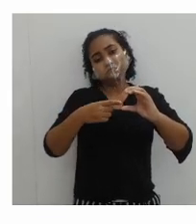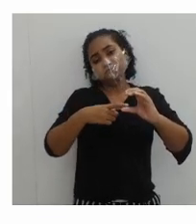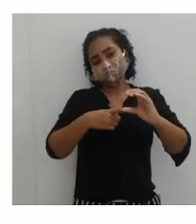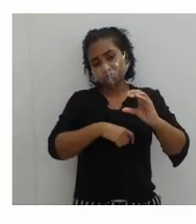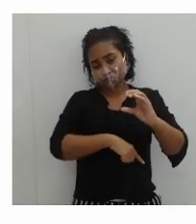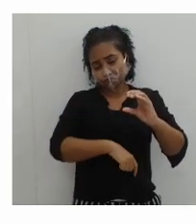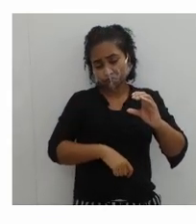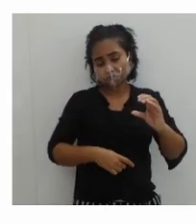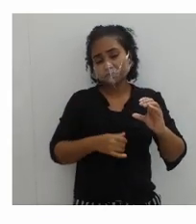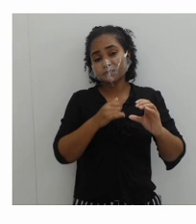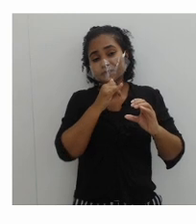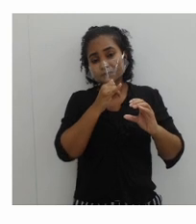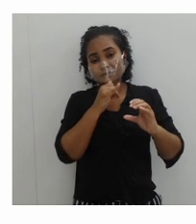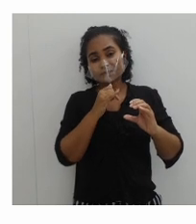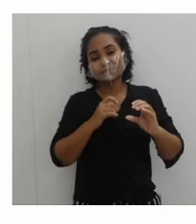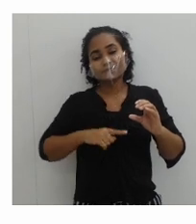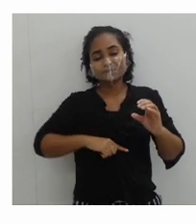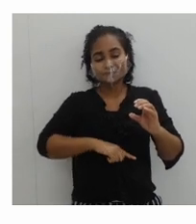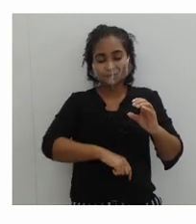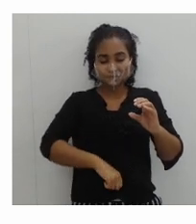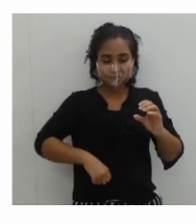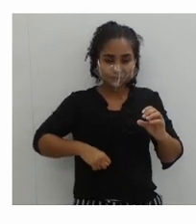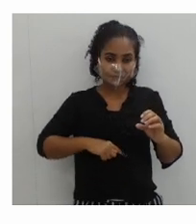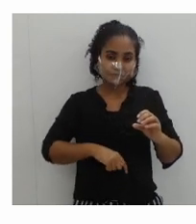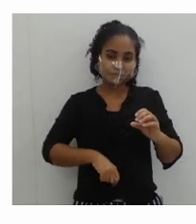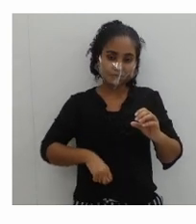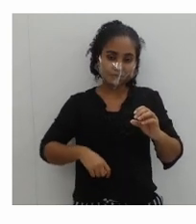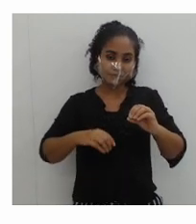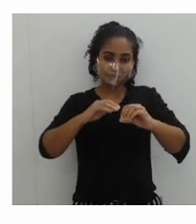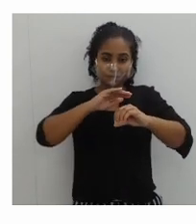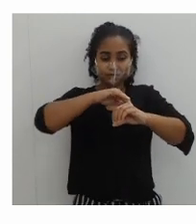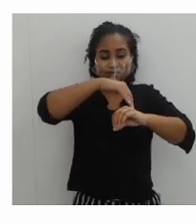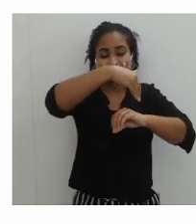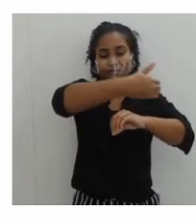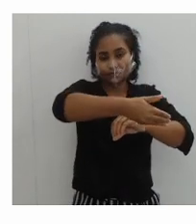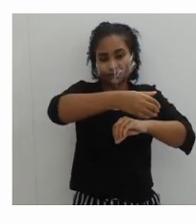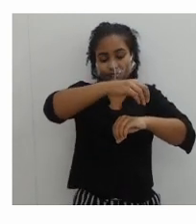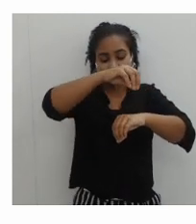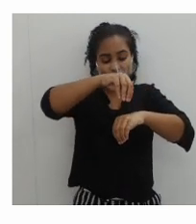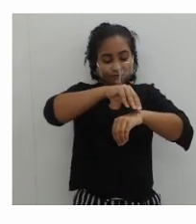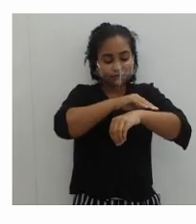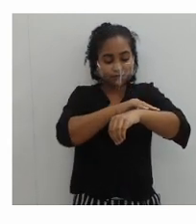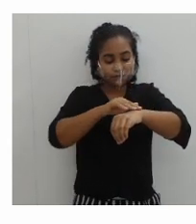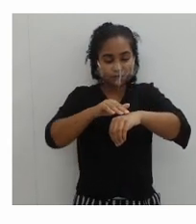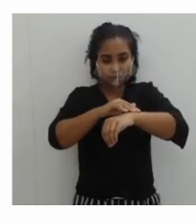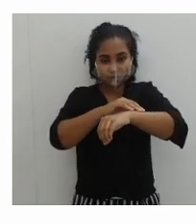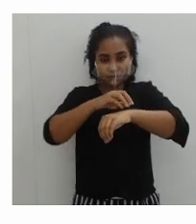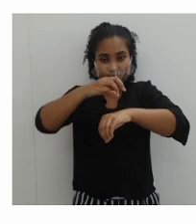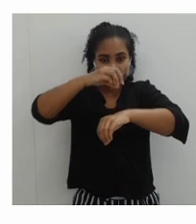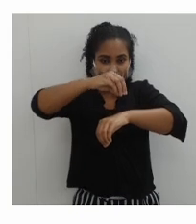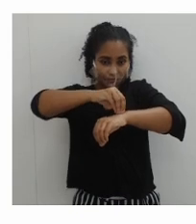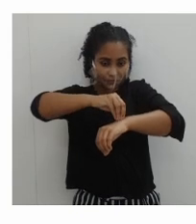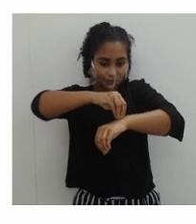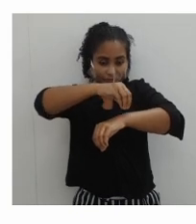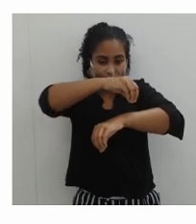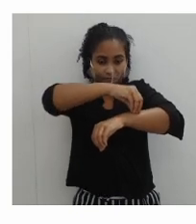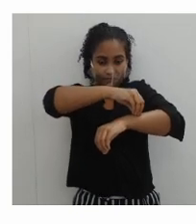do hospedeiro, exemplo, os vermes. Ectoparasitas, aqueles que se fixam na superfície do corpo do hospedeiro,